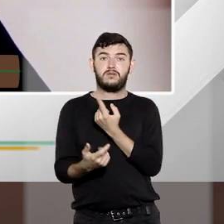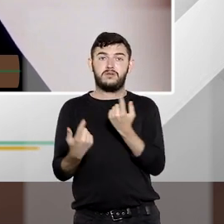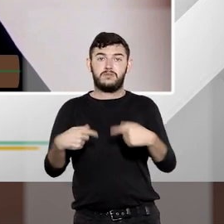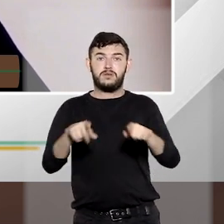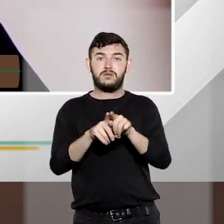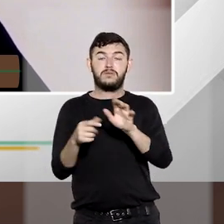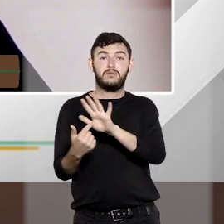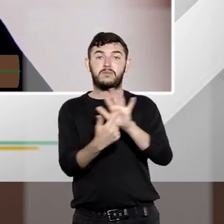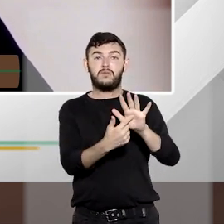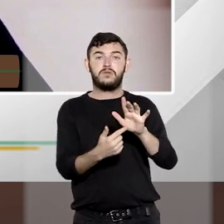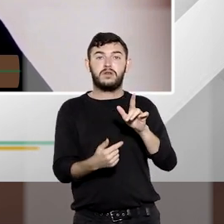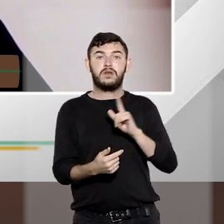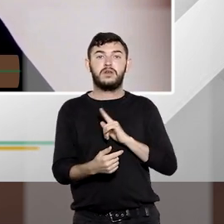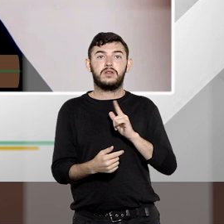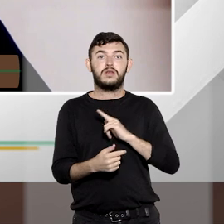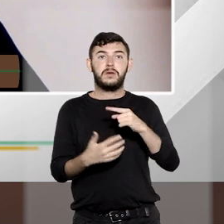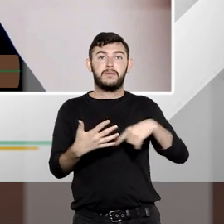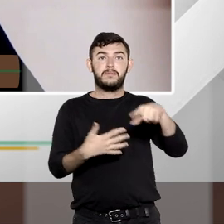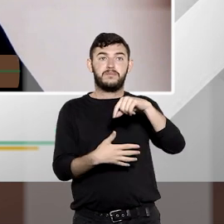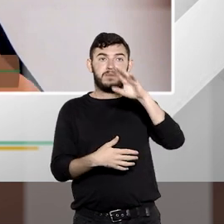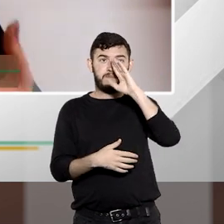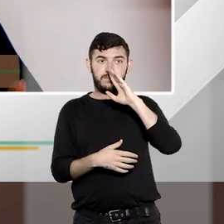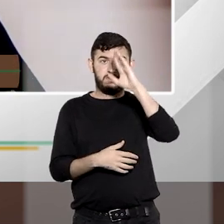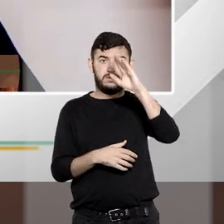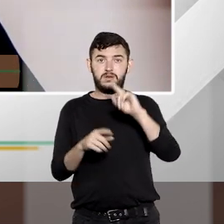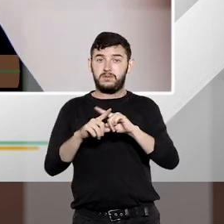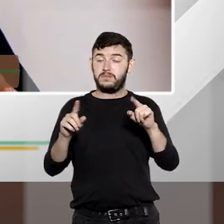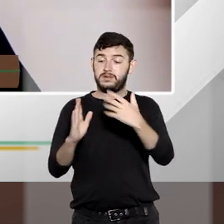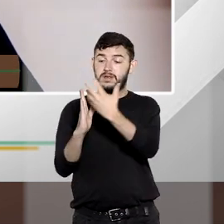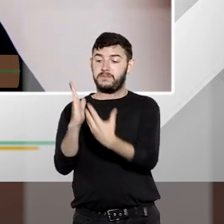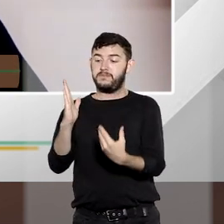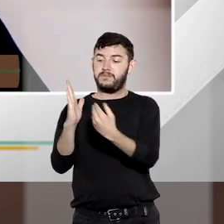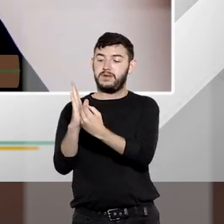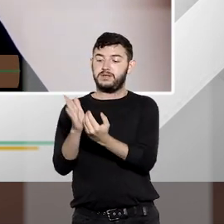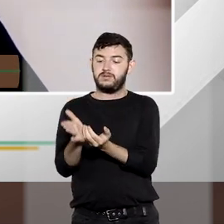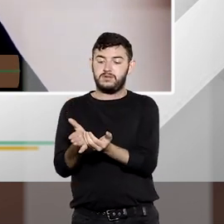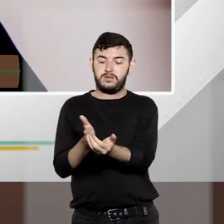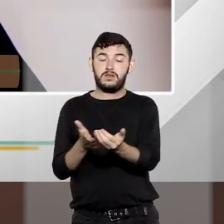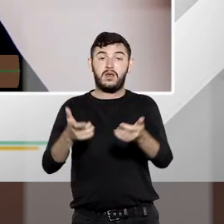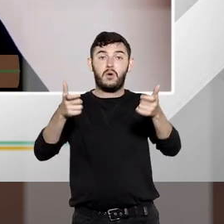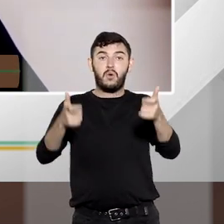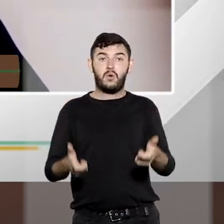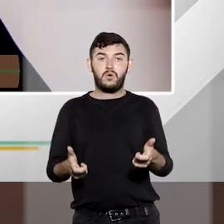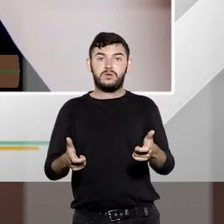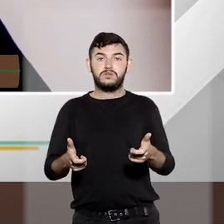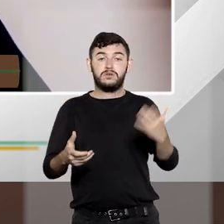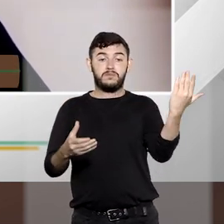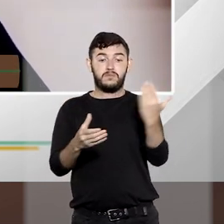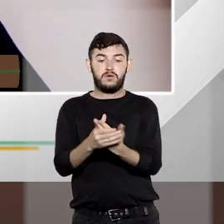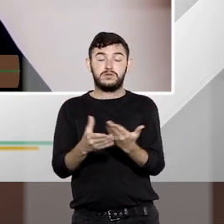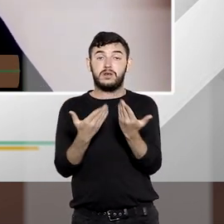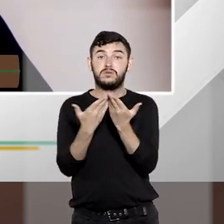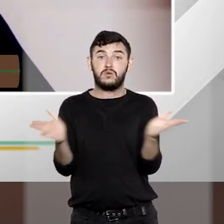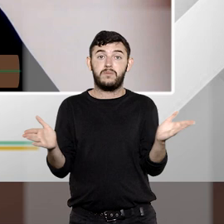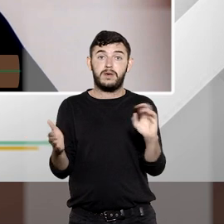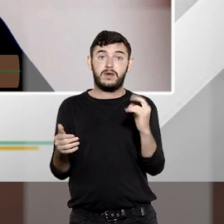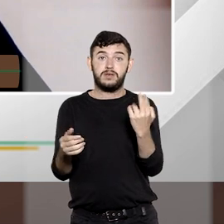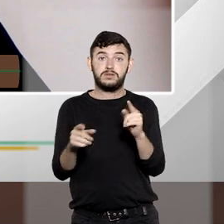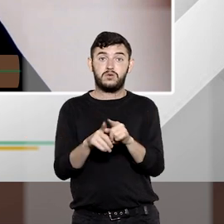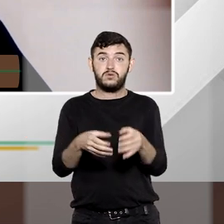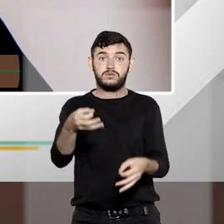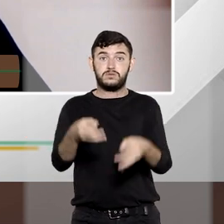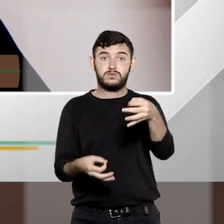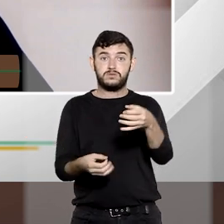essa prioridade. Então, na petição, né, ali, a petição inicial, que é ali onde você inicia um processo, um procedimento judicial, é